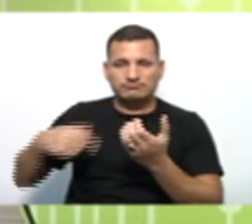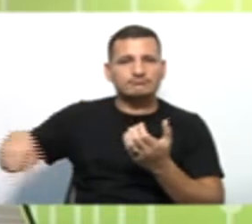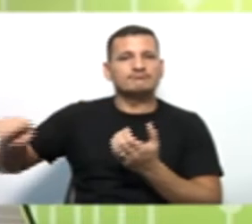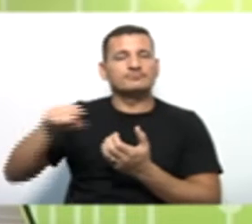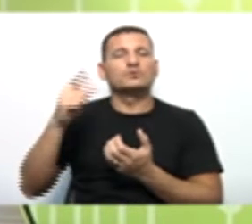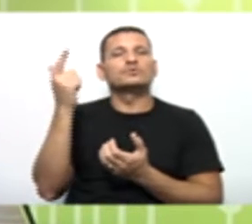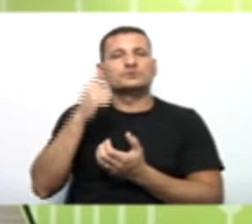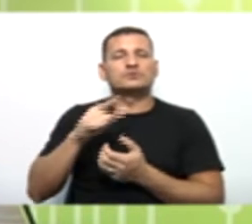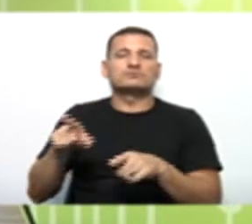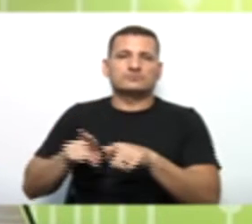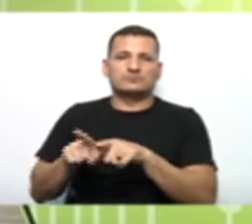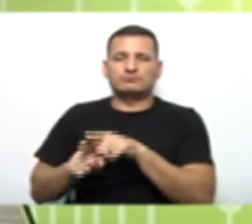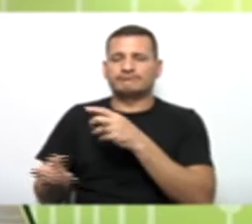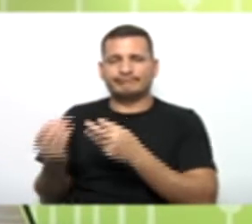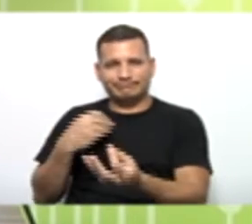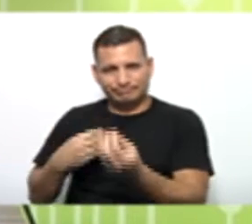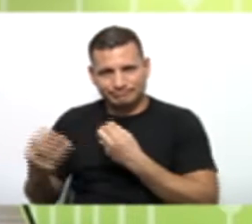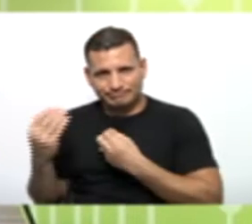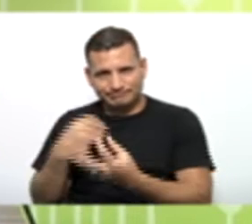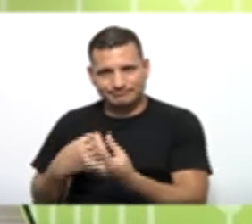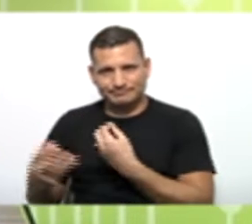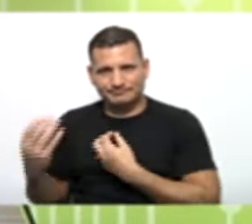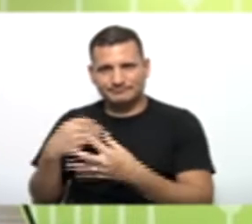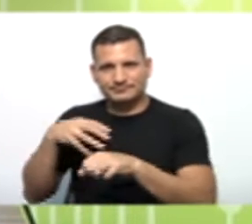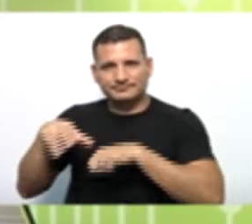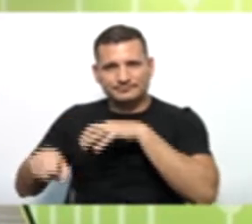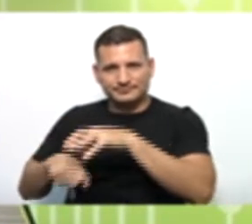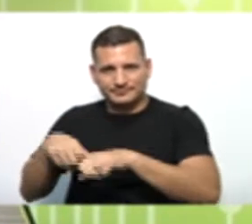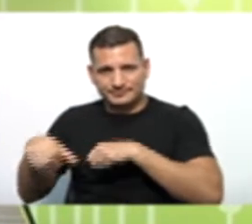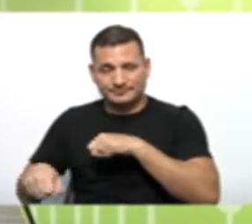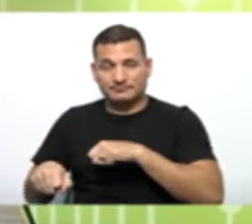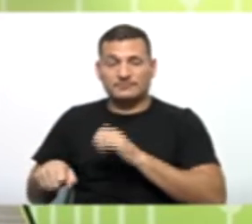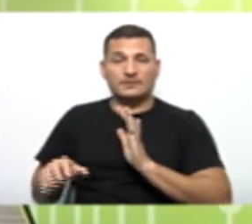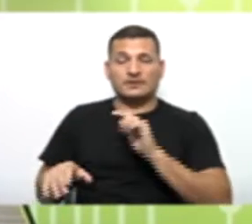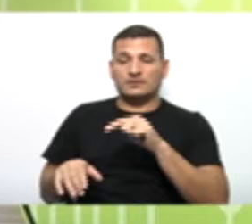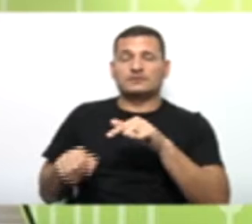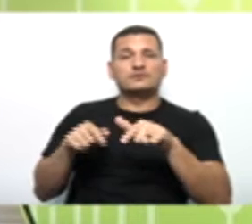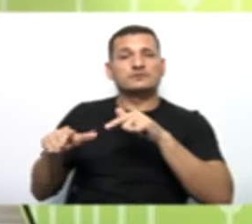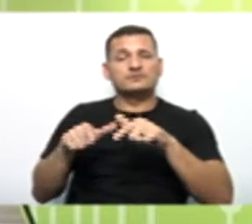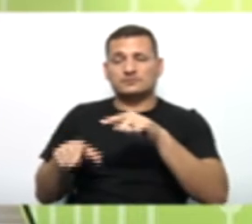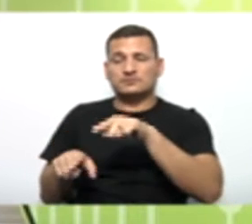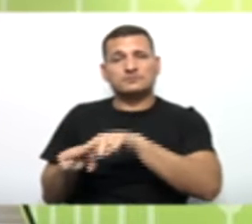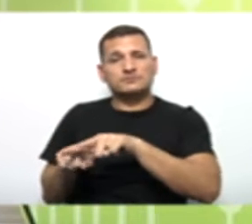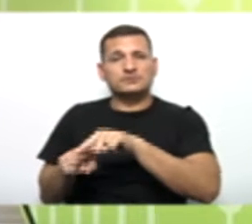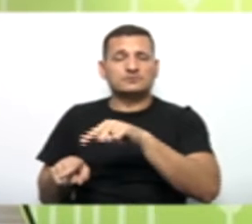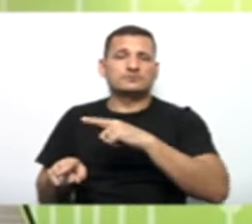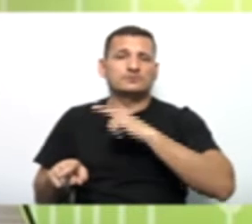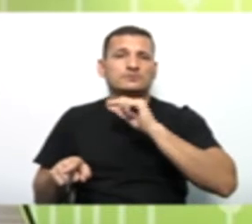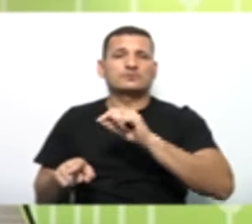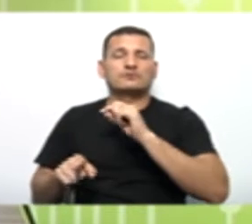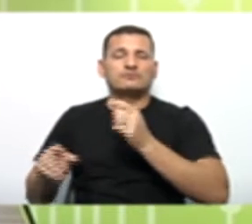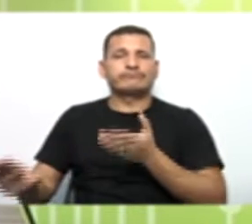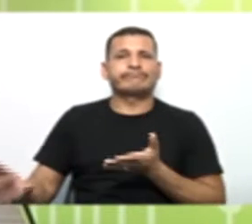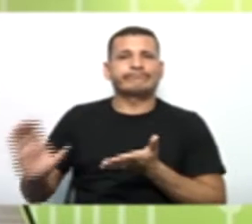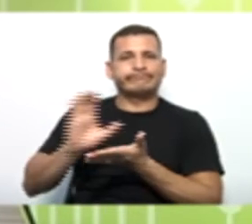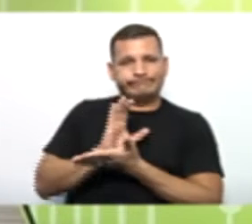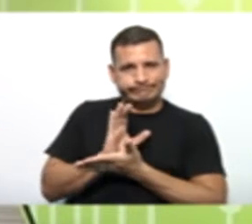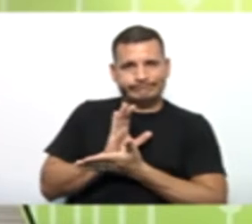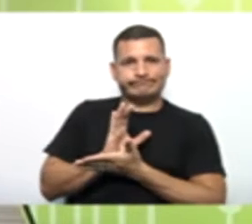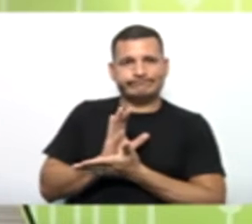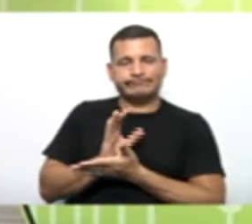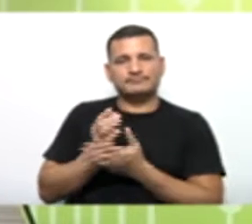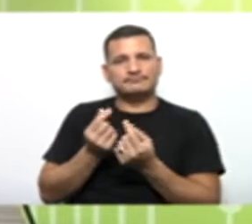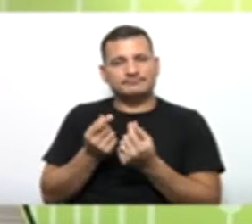necessidades e que aquela atividade gere recursos financeiros suficientes para cobrir os custos